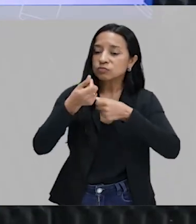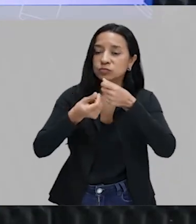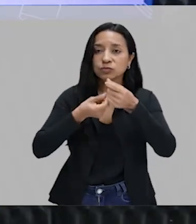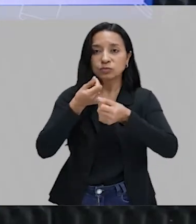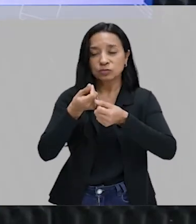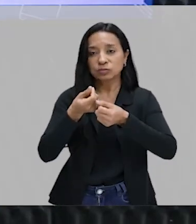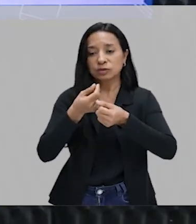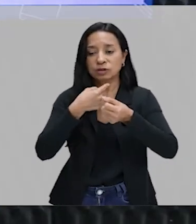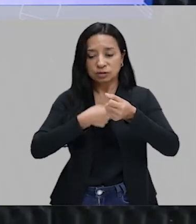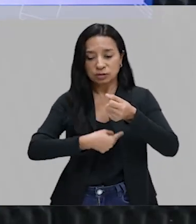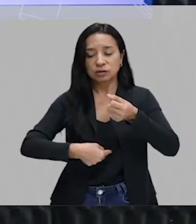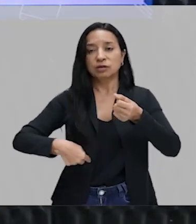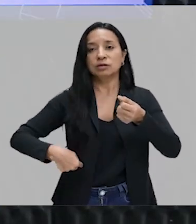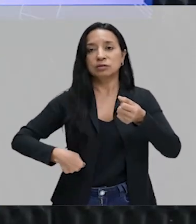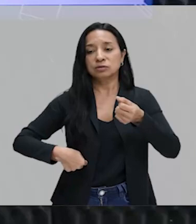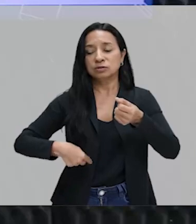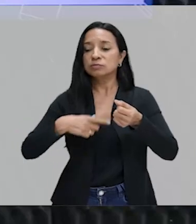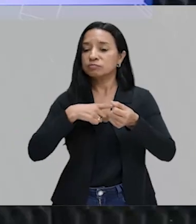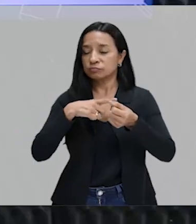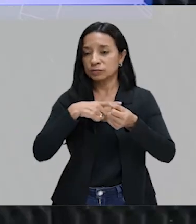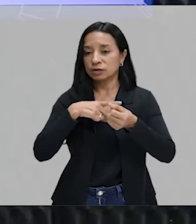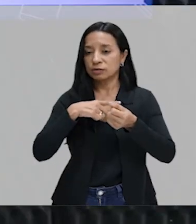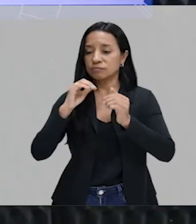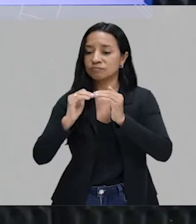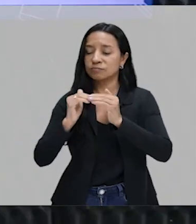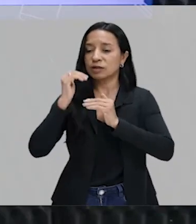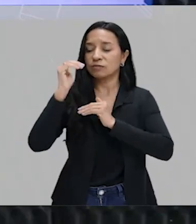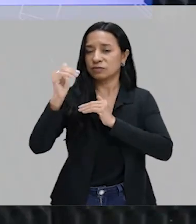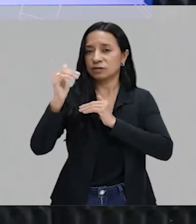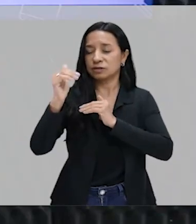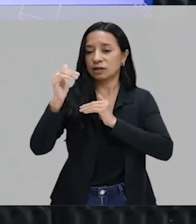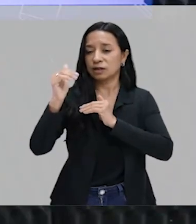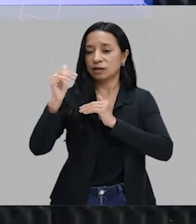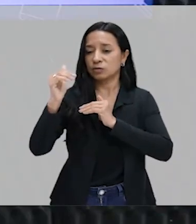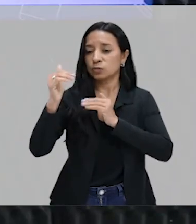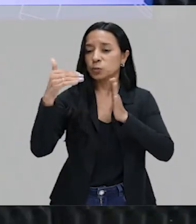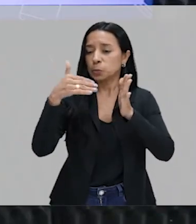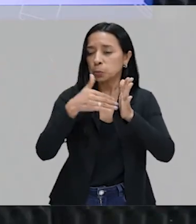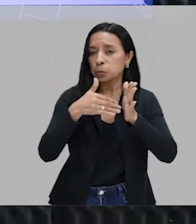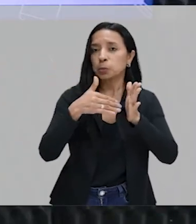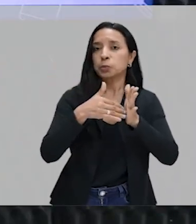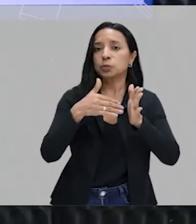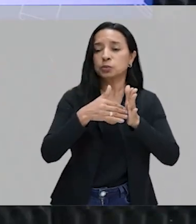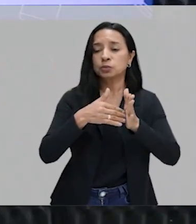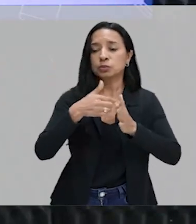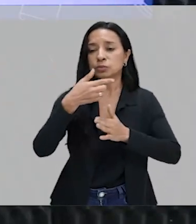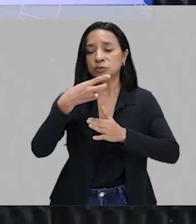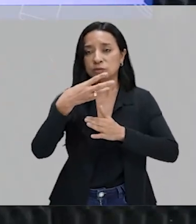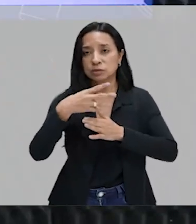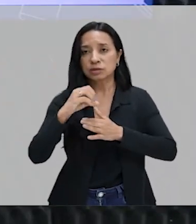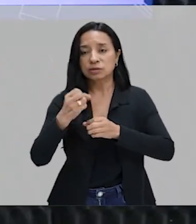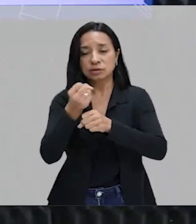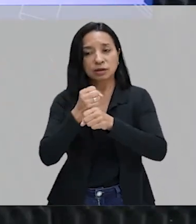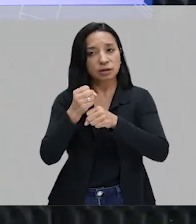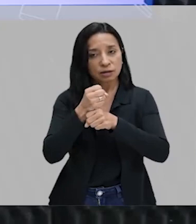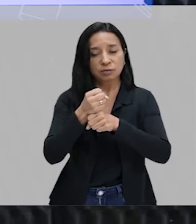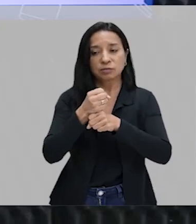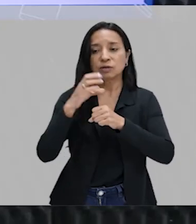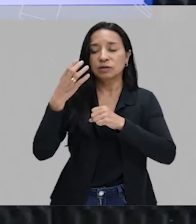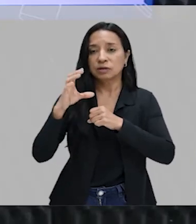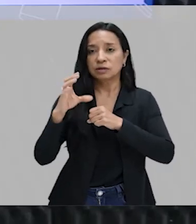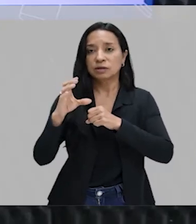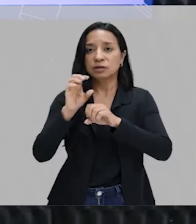os chineses possuem. Eles avançaram muito nos últimos 30 anos, em termos de ciência, em termos de